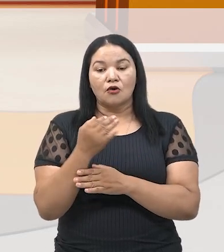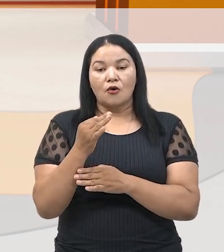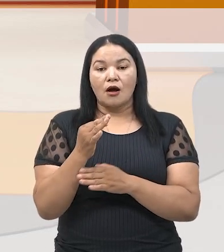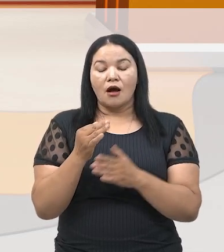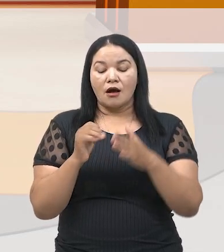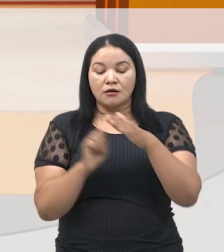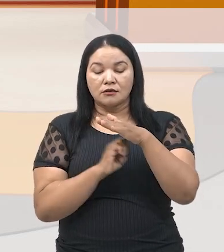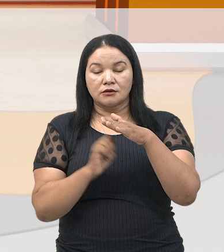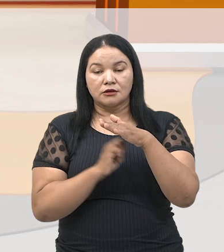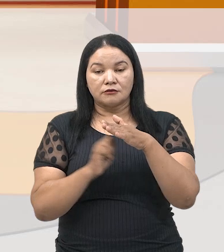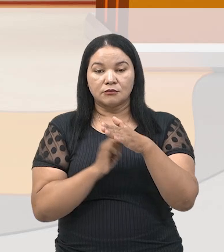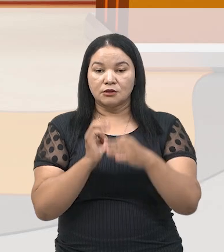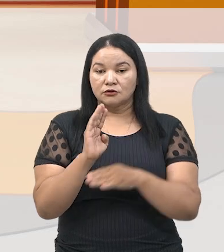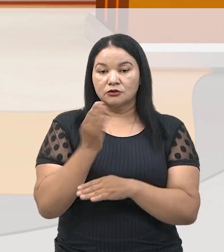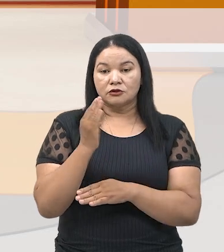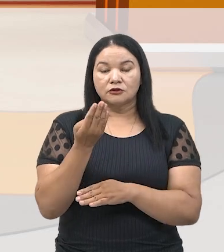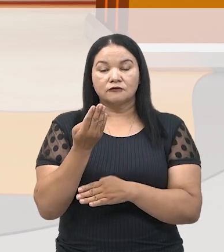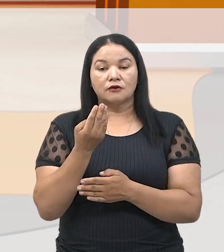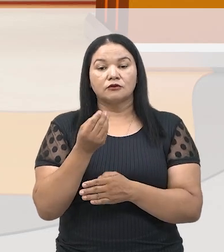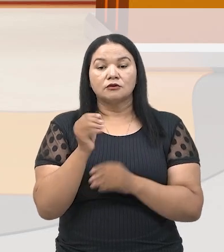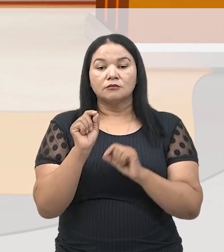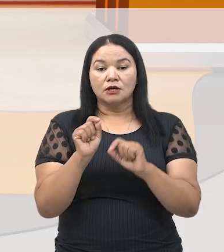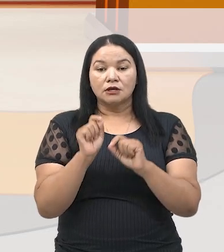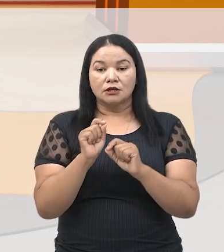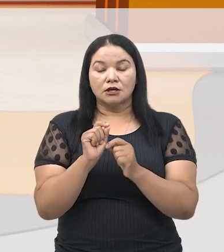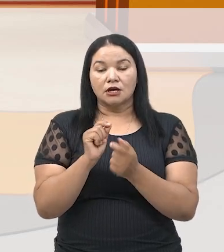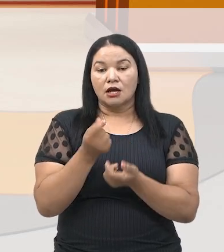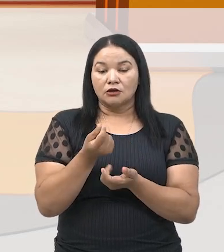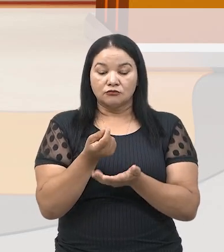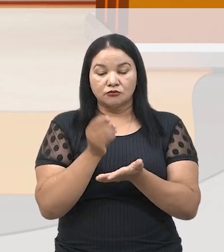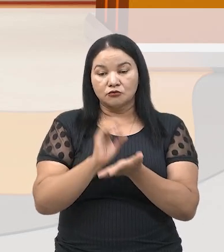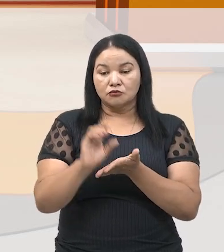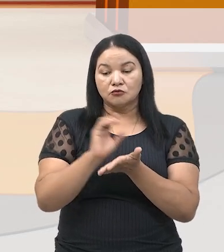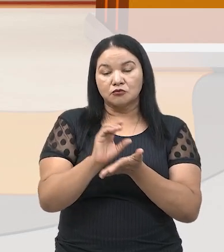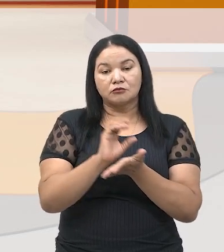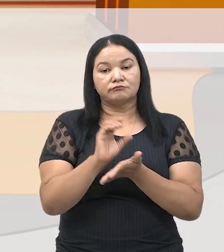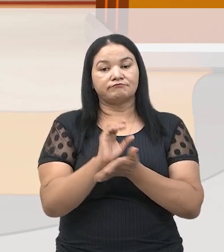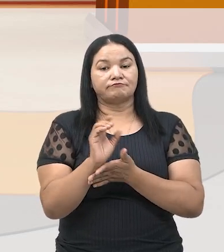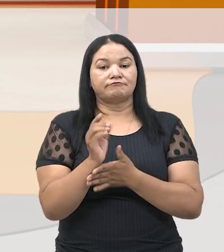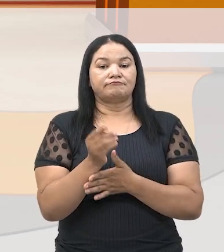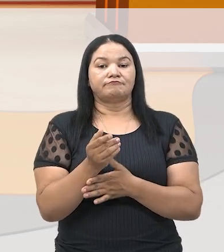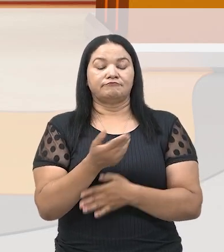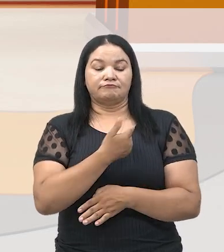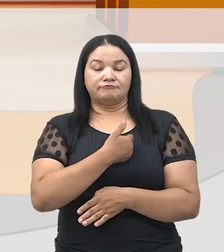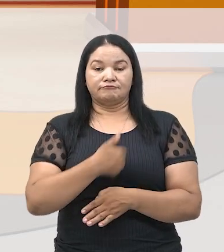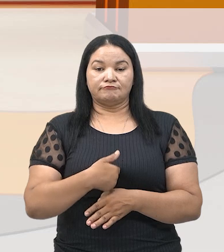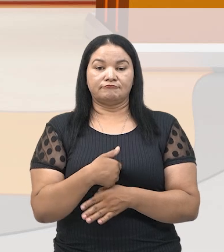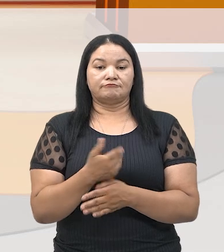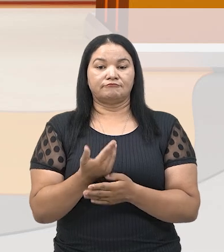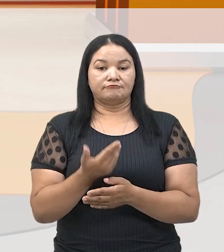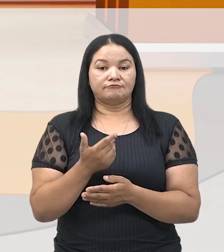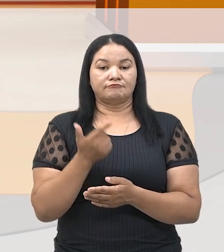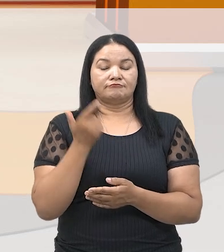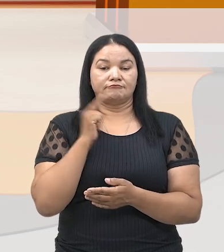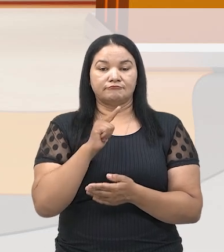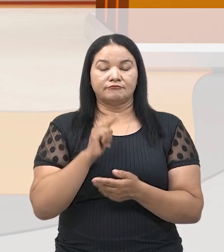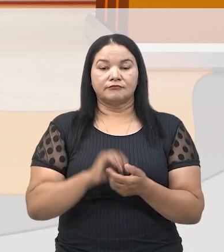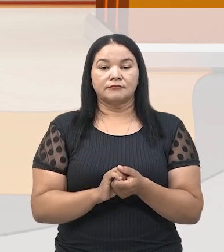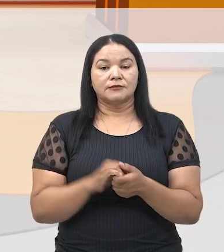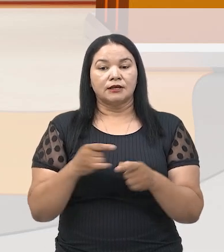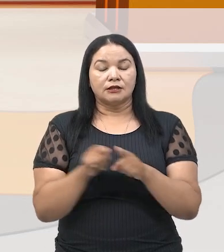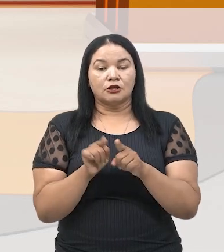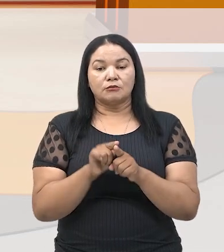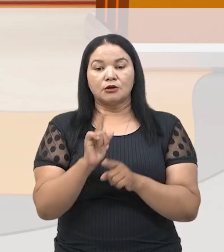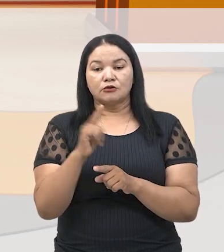conseguir esse benefício que o governo estava oferecendo. E ainda a questão do mercado